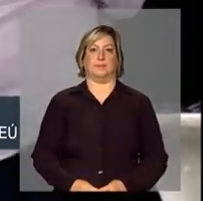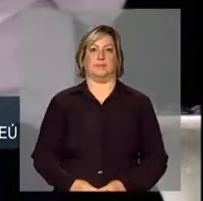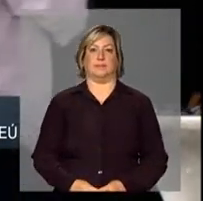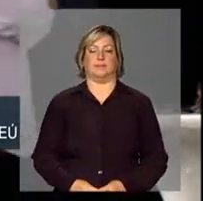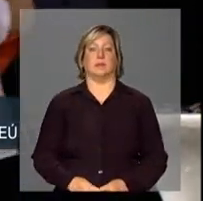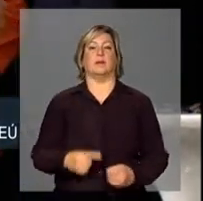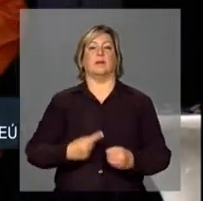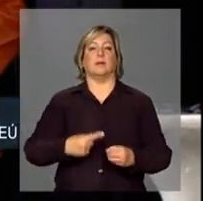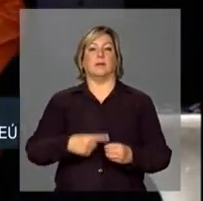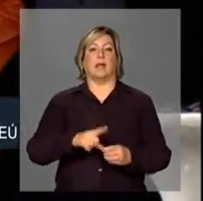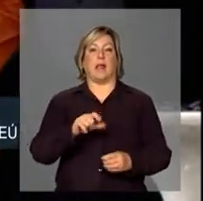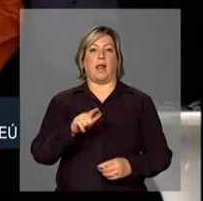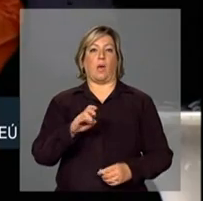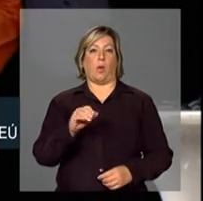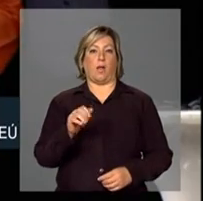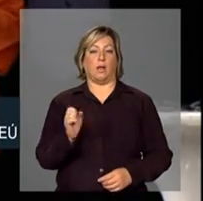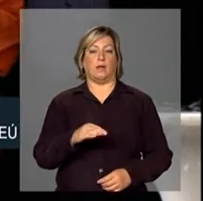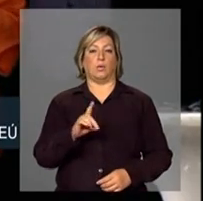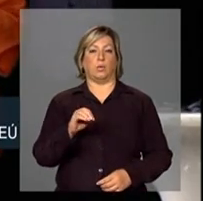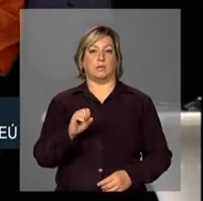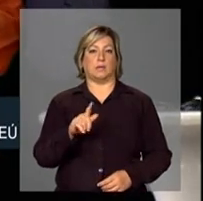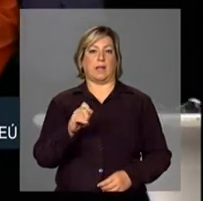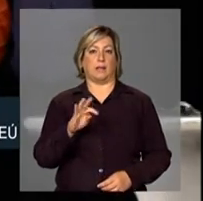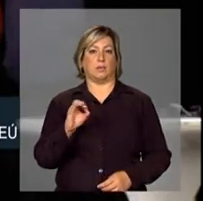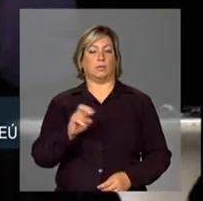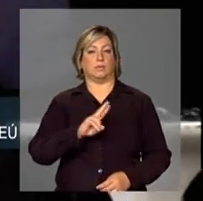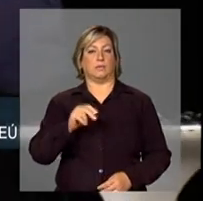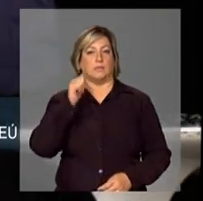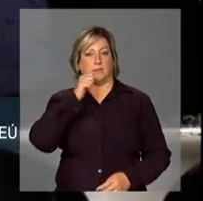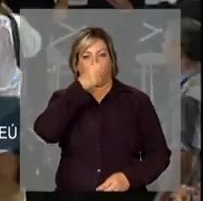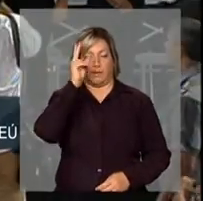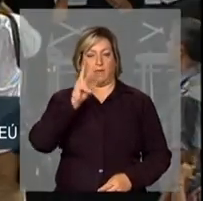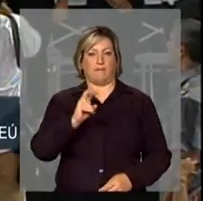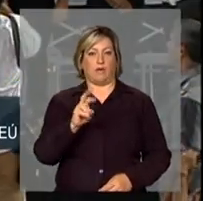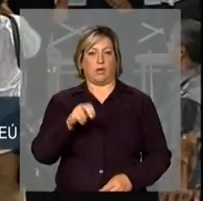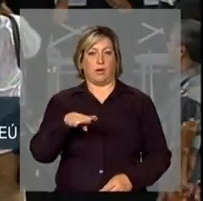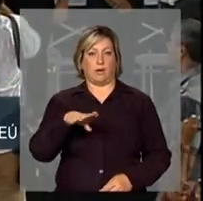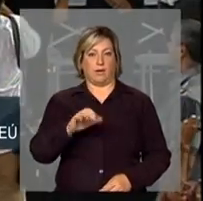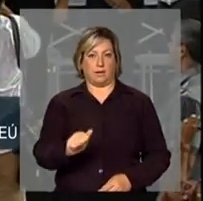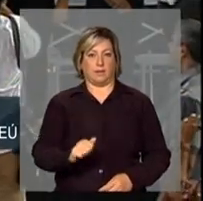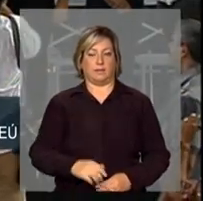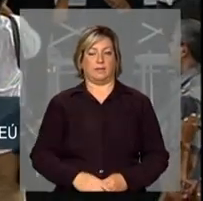De Lagoa dos Gatos, Verônica Oliveira.